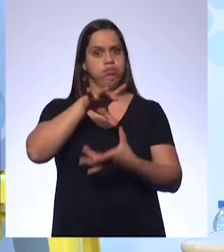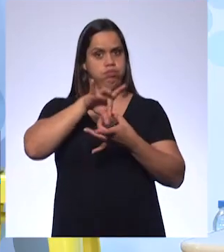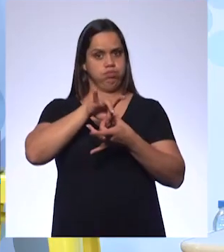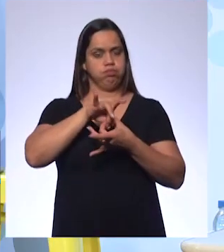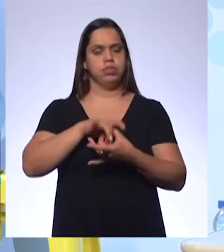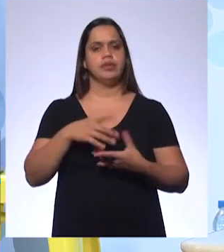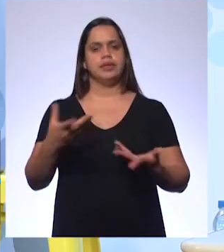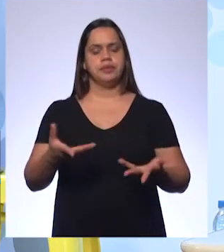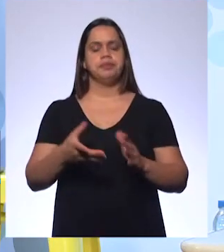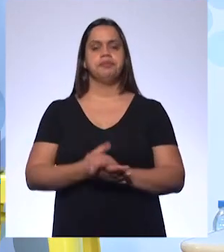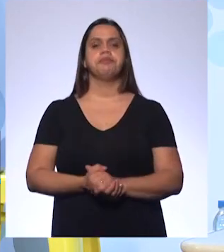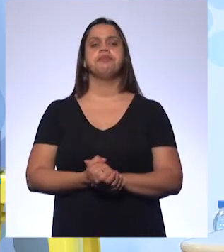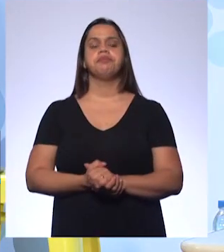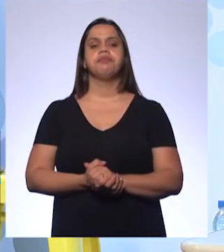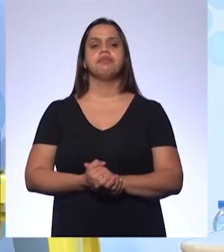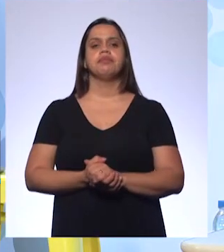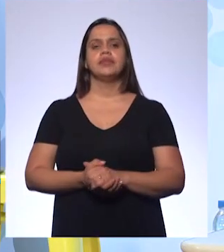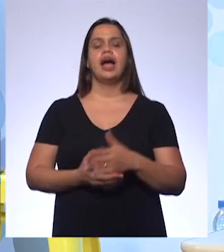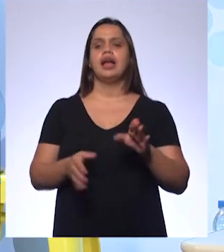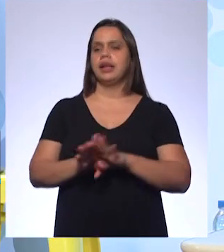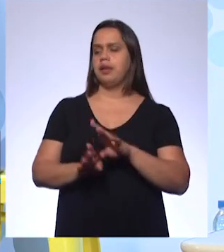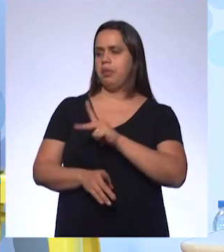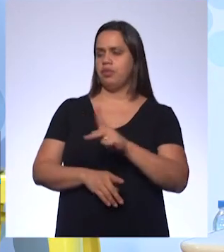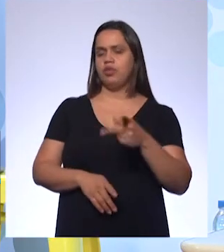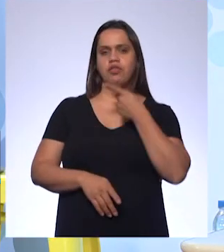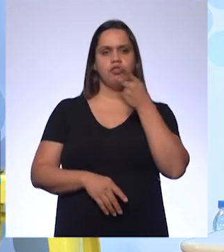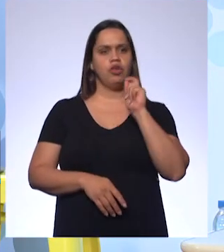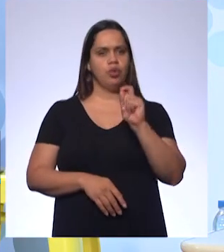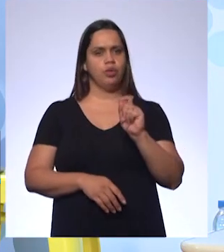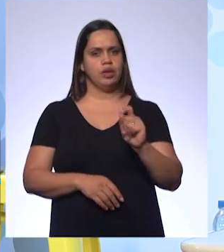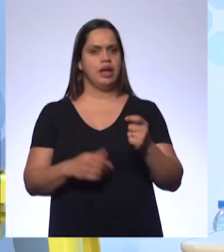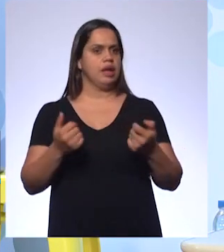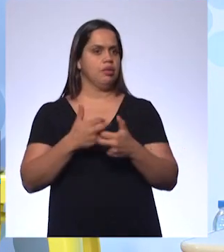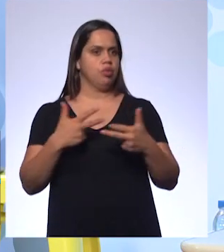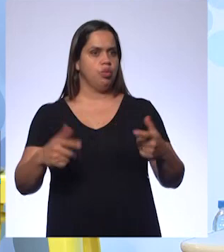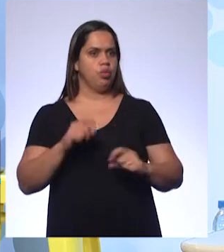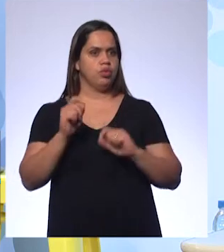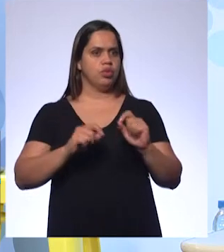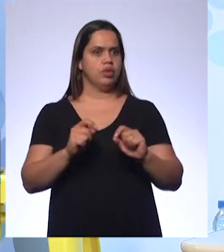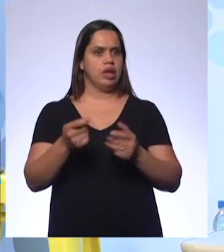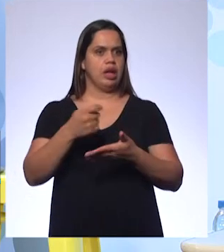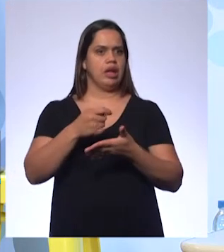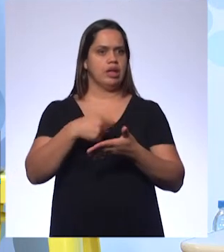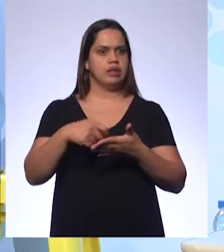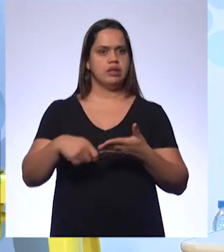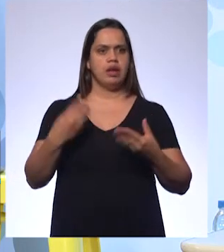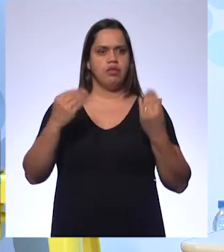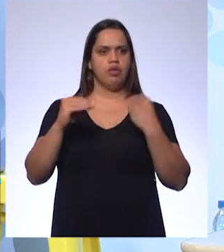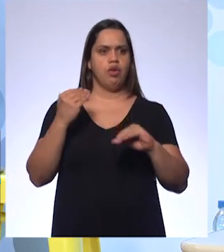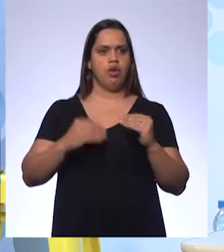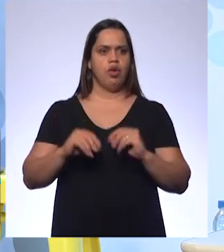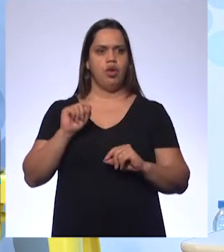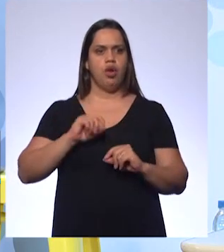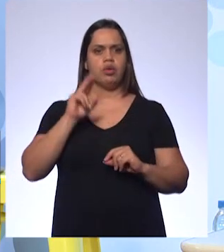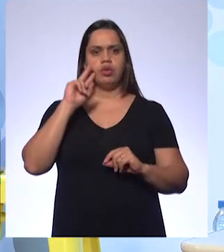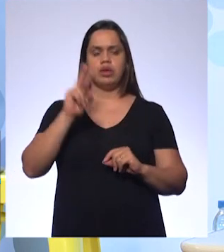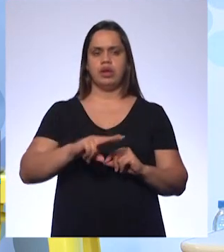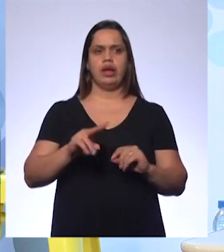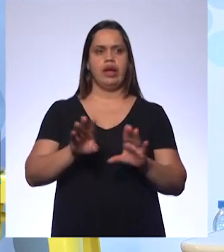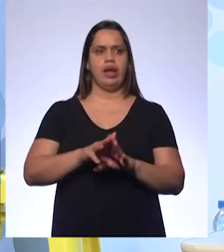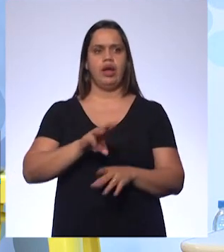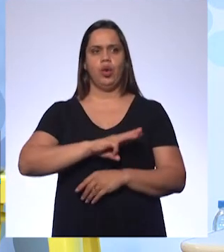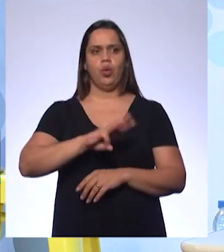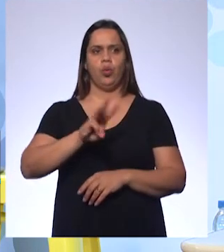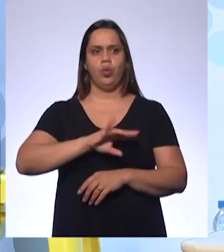Exatamente. Inclusive, a professora mencionou a questão de que muitas coisas que são colocadas ali na Wikipédia